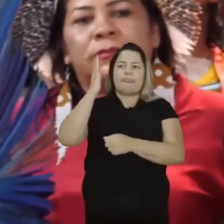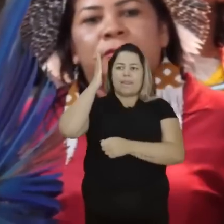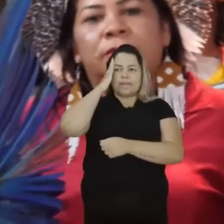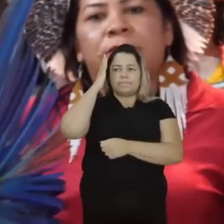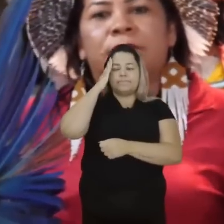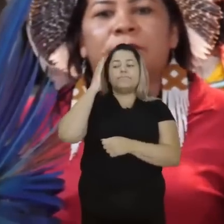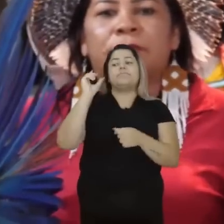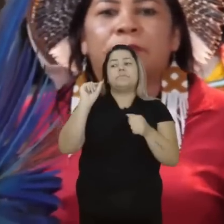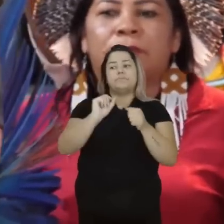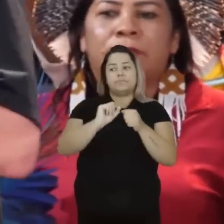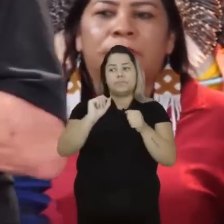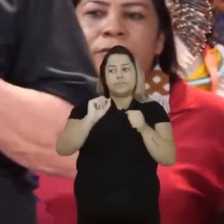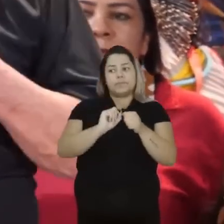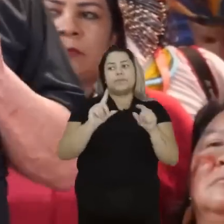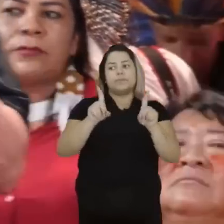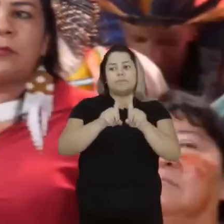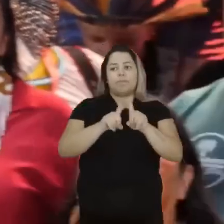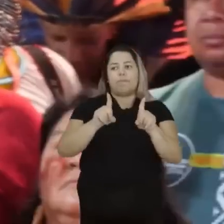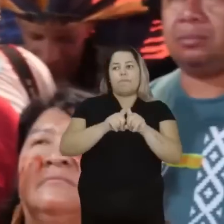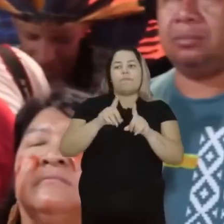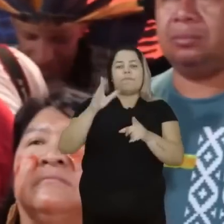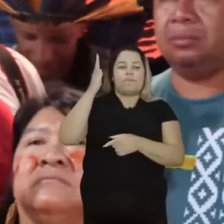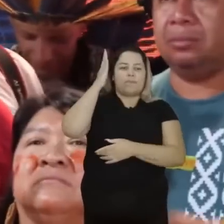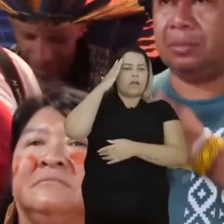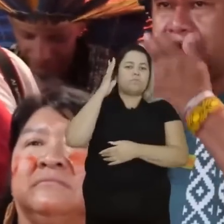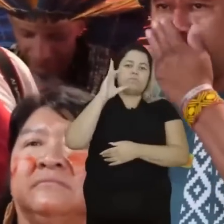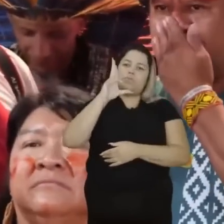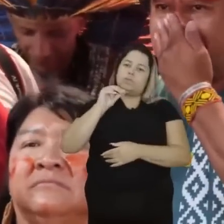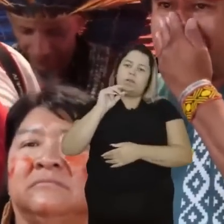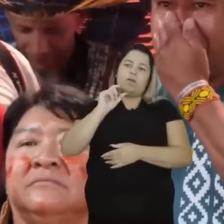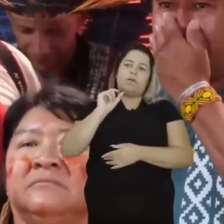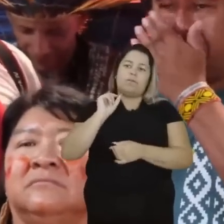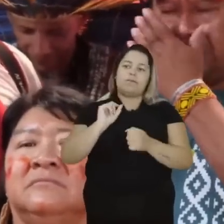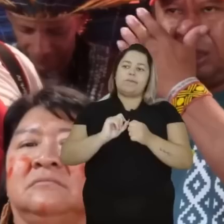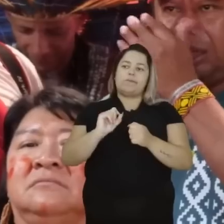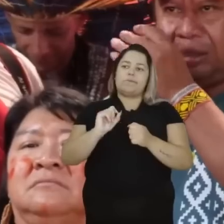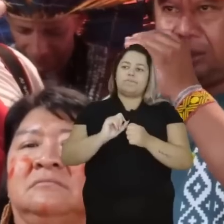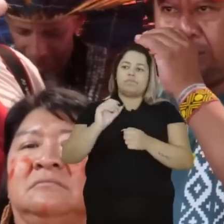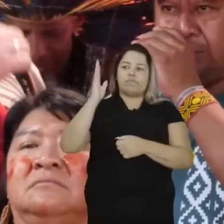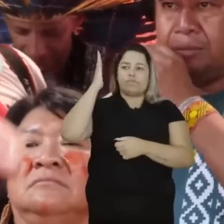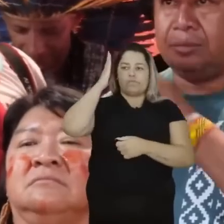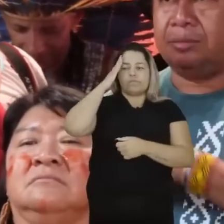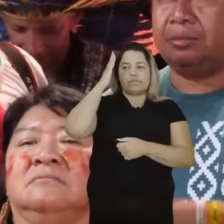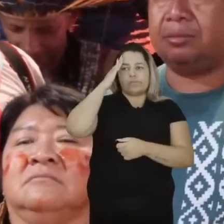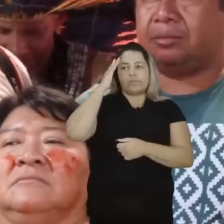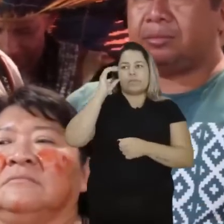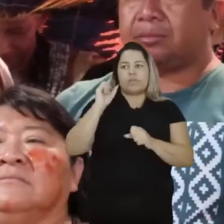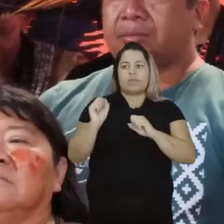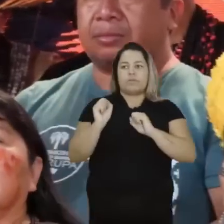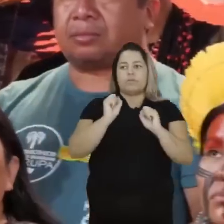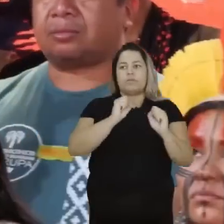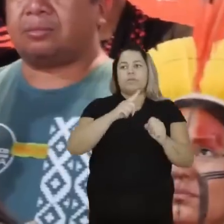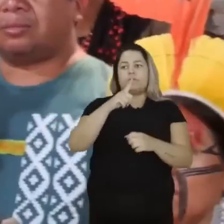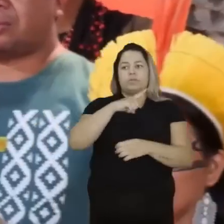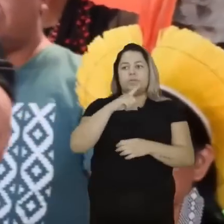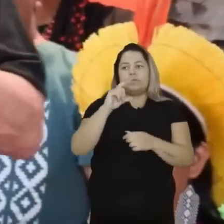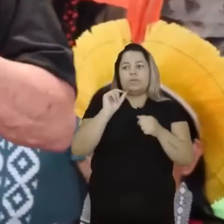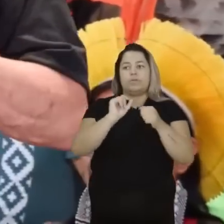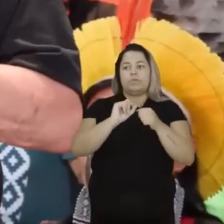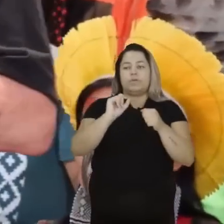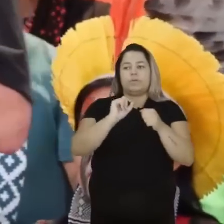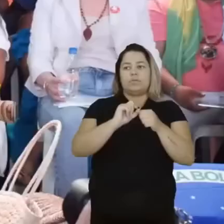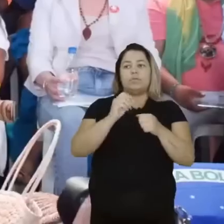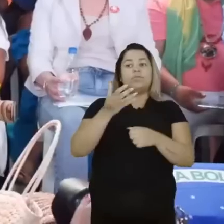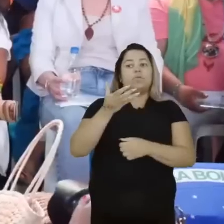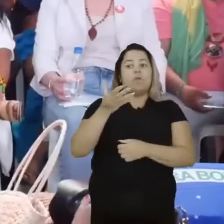fez, a gente sabe o que a gente não fez, e a gente sabe o que a gente poderia ter feito. E eu